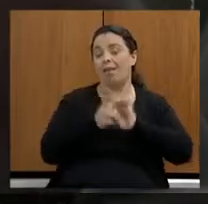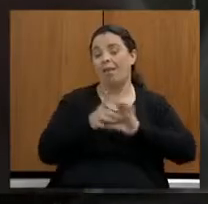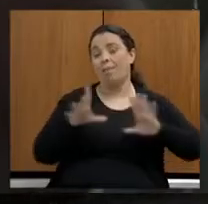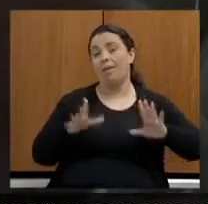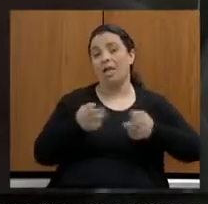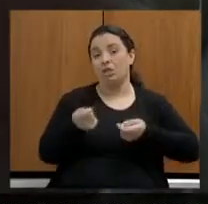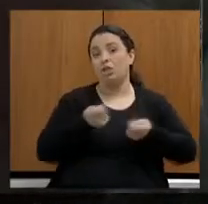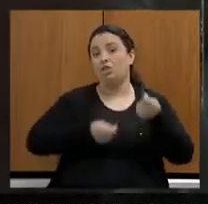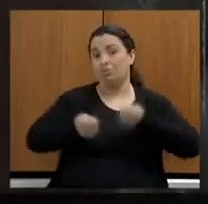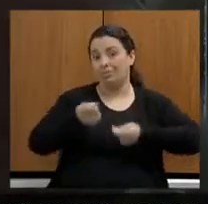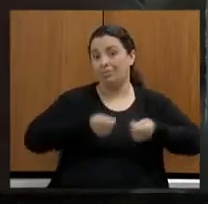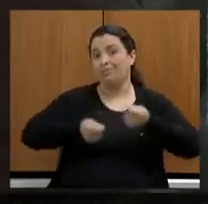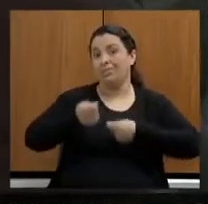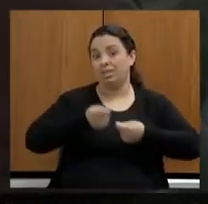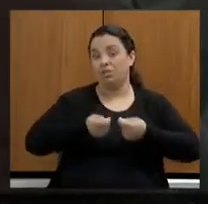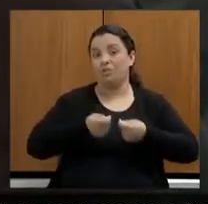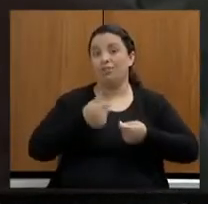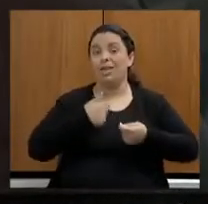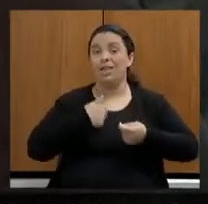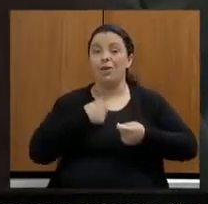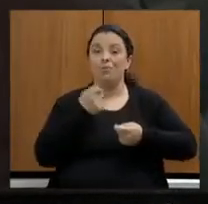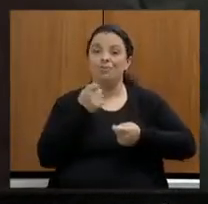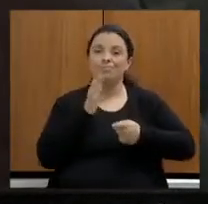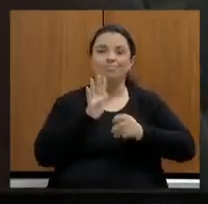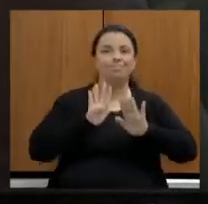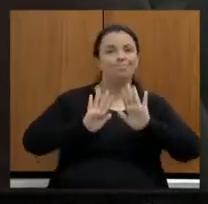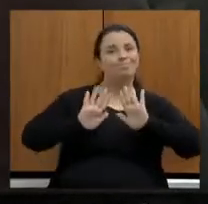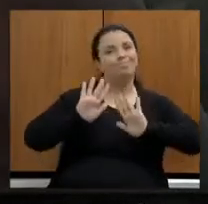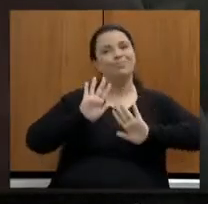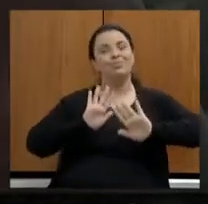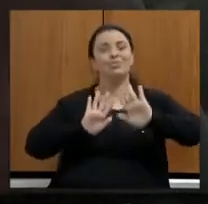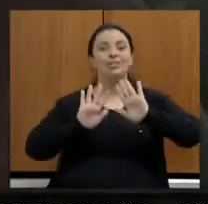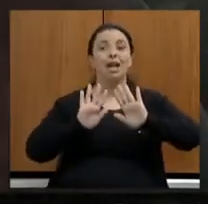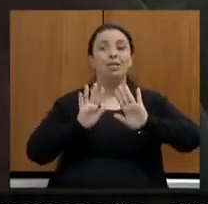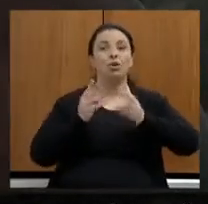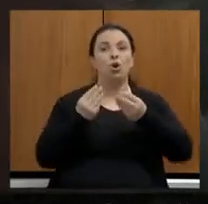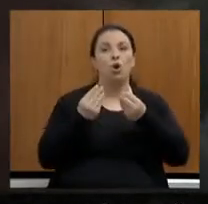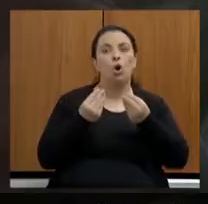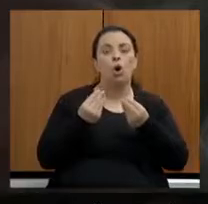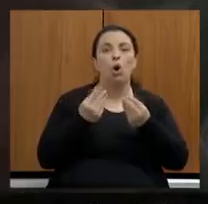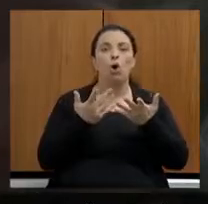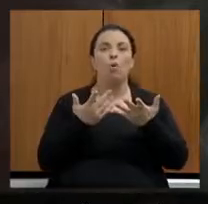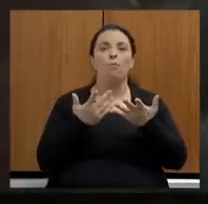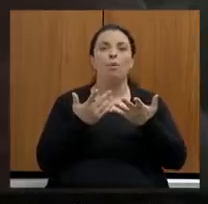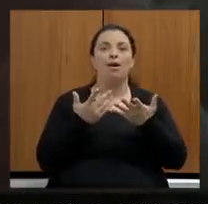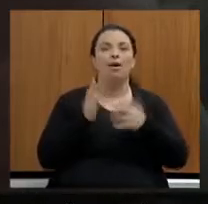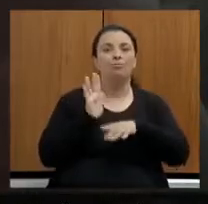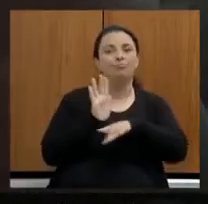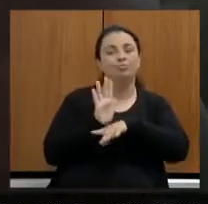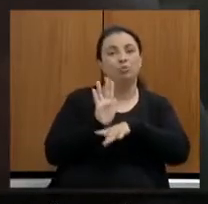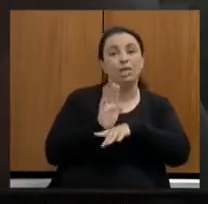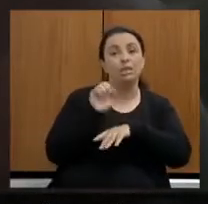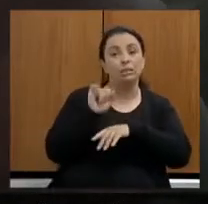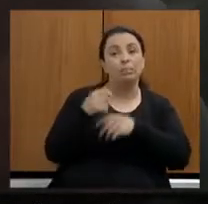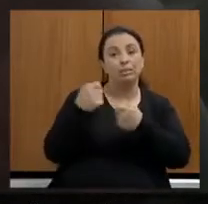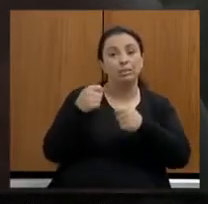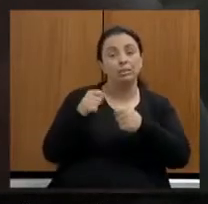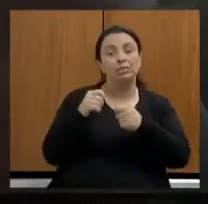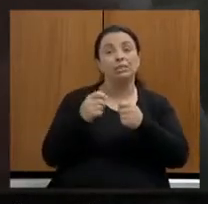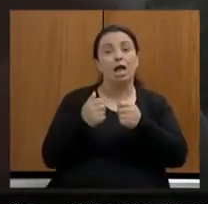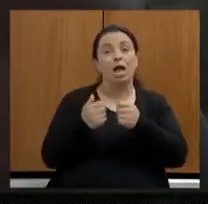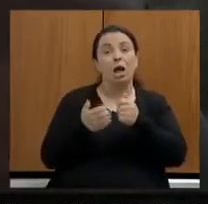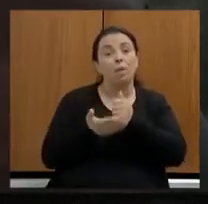tanto então eu tenho um cuidado muito grande de conseguir para o Zerou gestores o que for necessário Fundamental